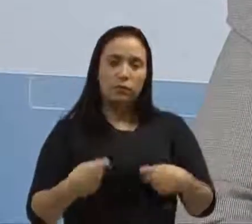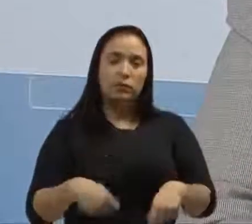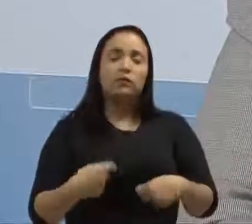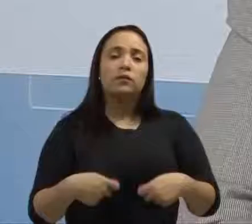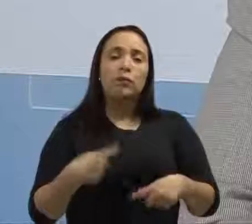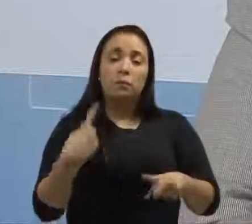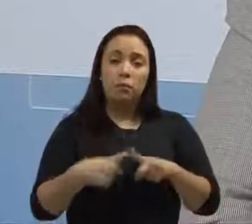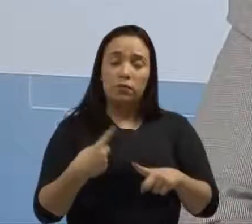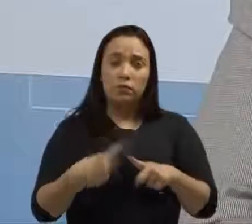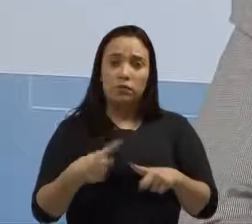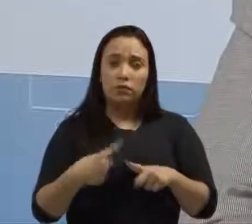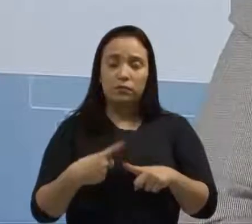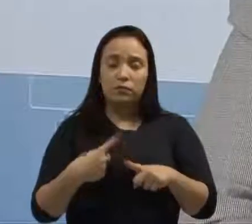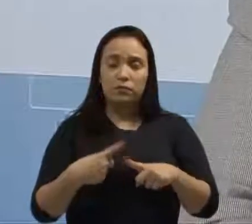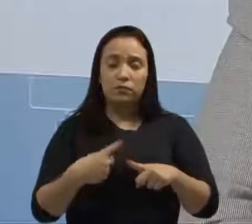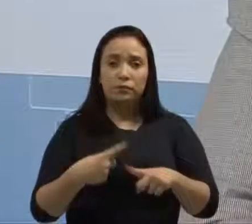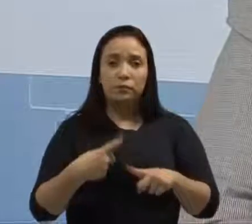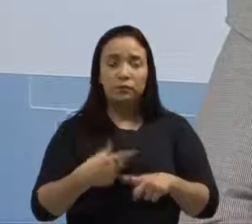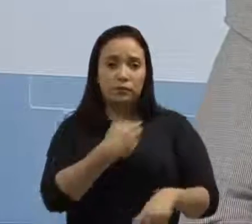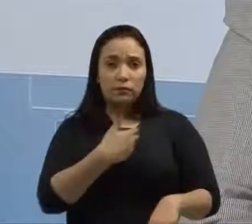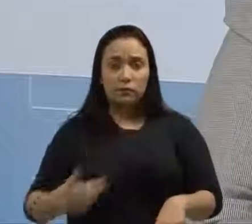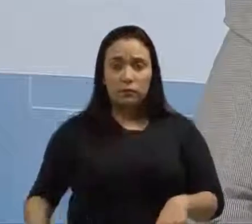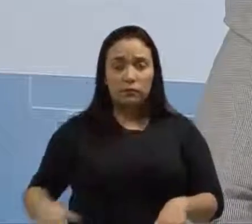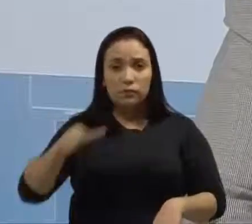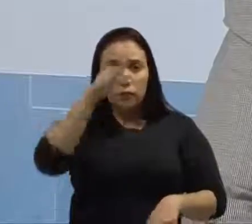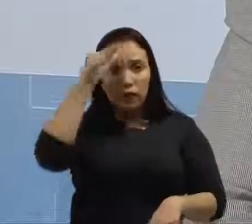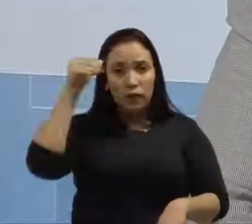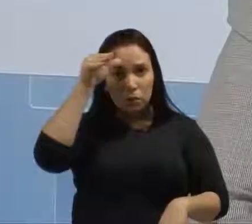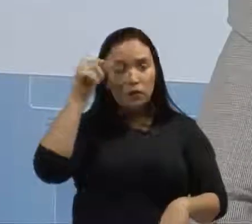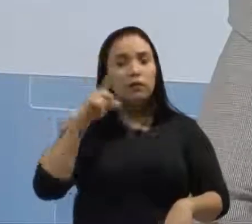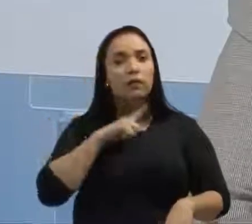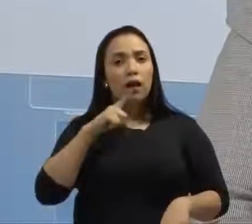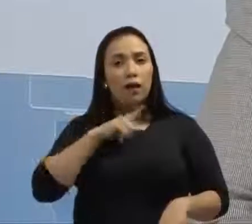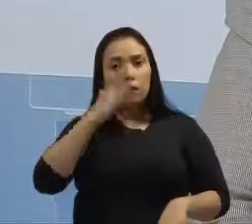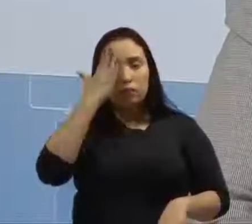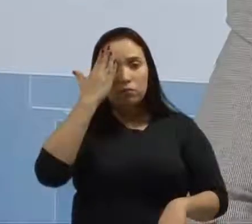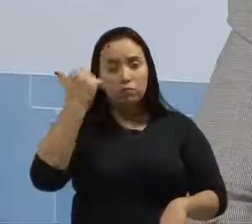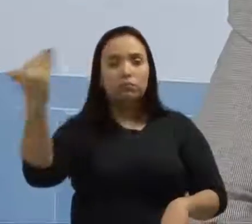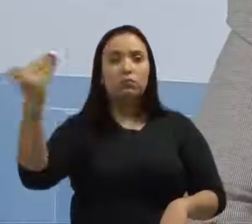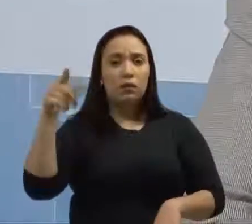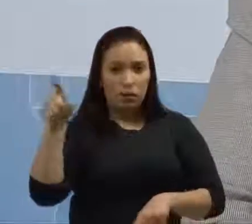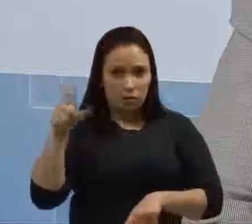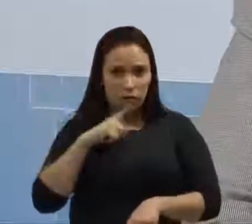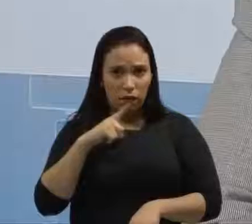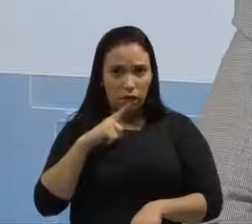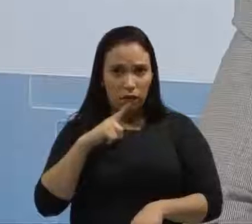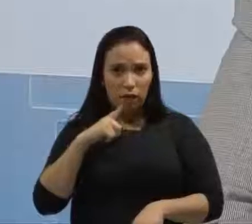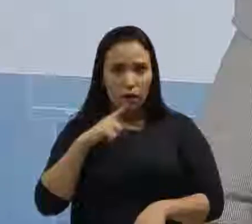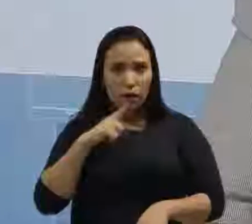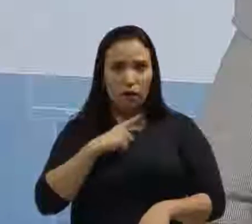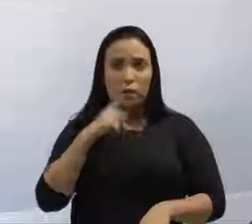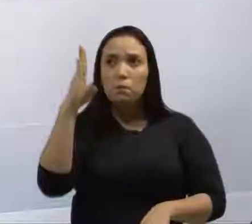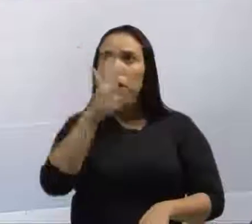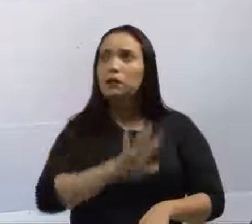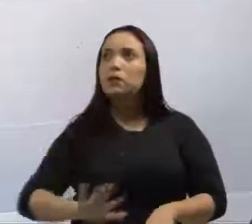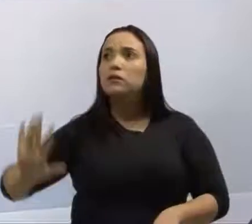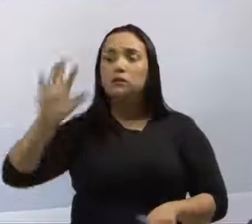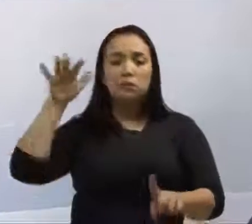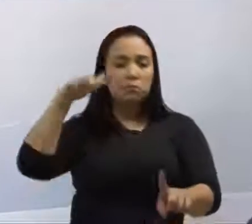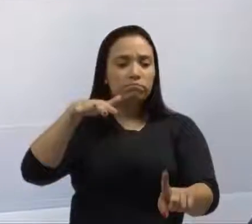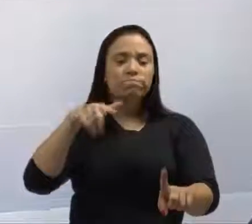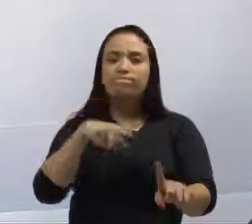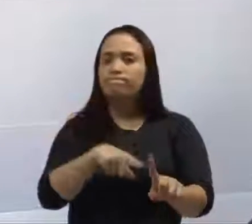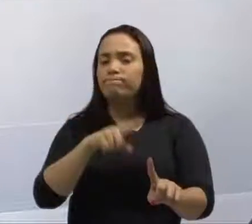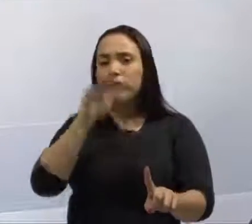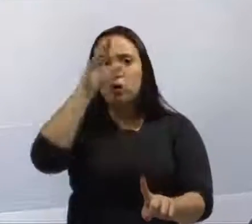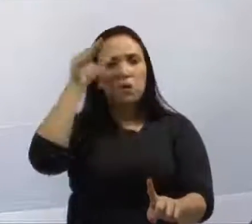que não são valorizadas. Qual a influência que um governador que tem um sucesso como Camilo Santana tem no PT Nacional, Luiz? Nenhum. Diga aí qual a